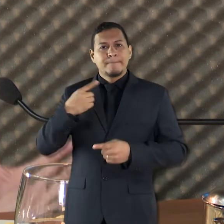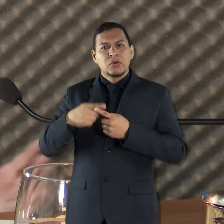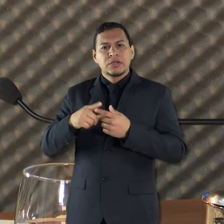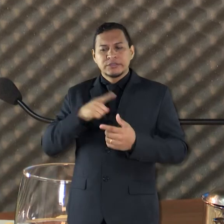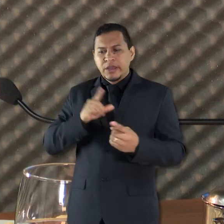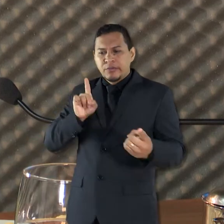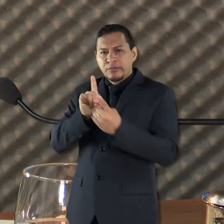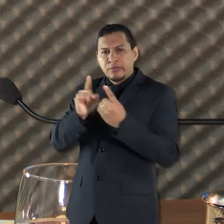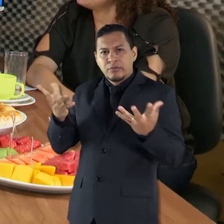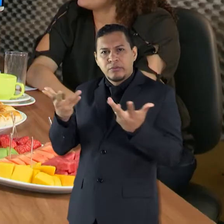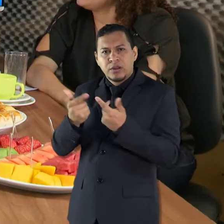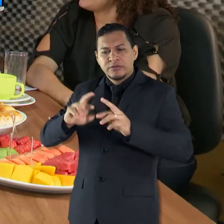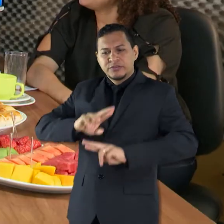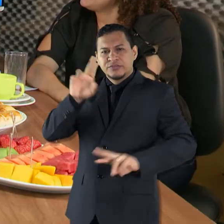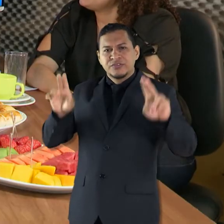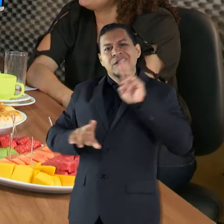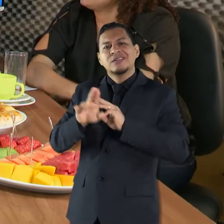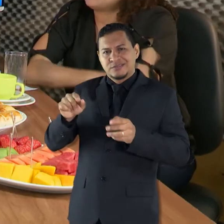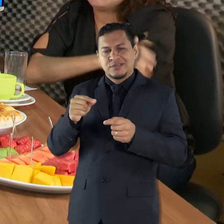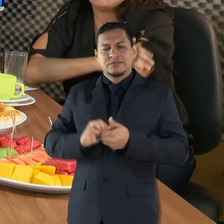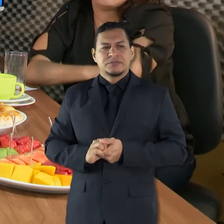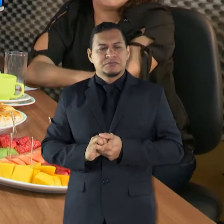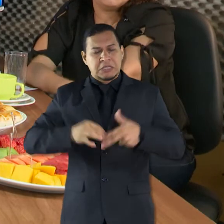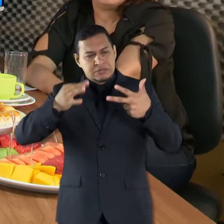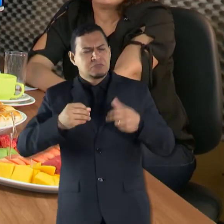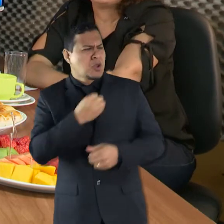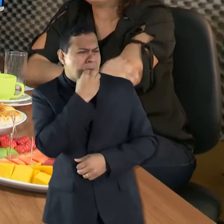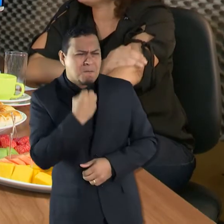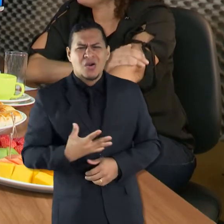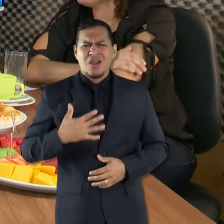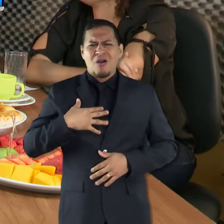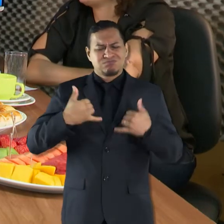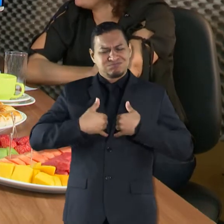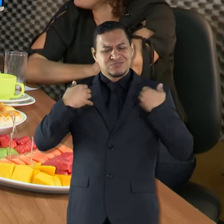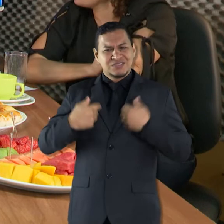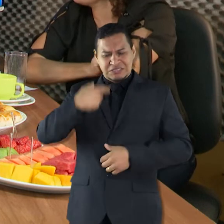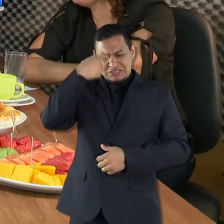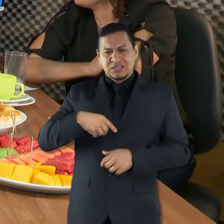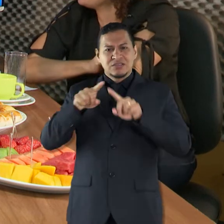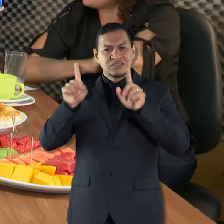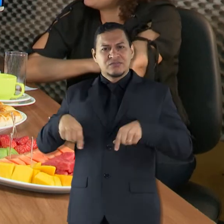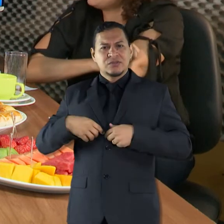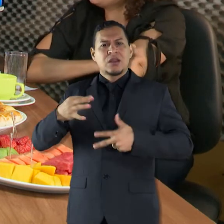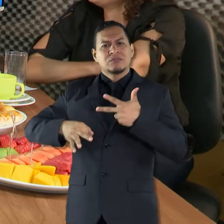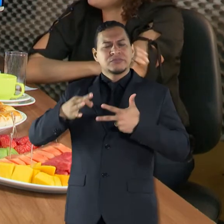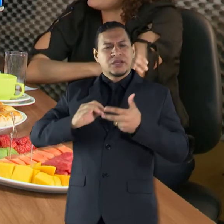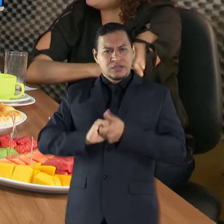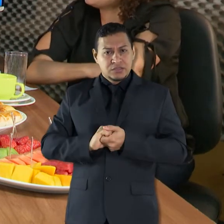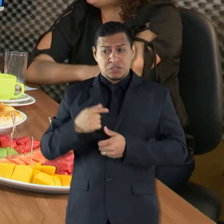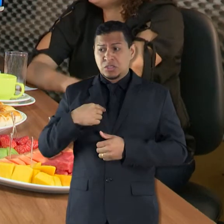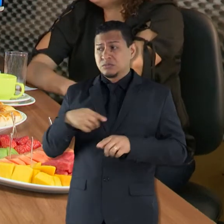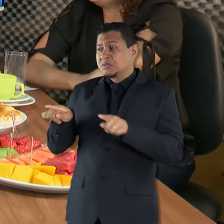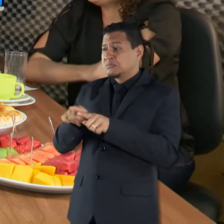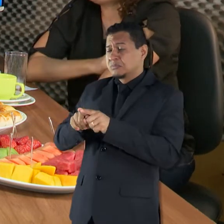essa pegada pela diferenciada. Prestação de qualidade, né, do serviço jurisdicional, né? Que coisa boa. Olha, eu fico bem orgulhosa como servidora aqui do Poder Judiciário,